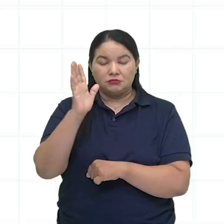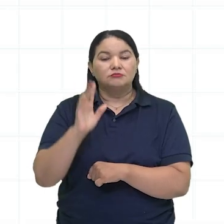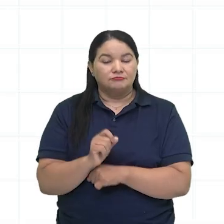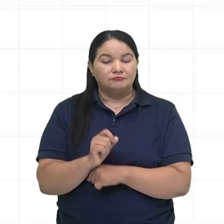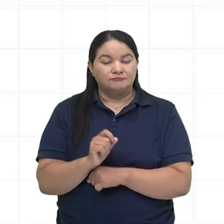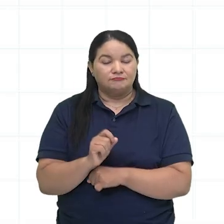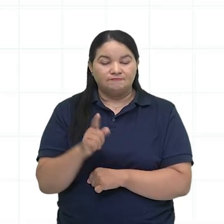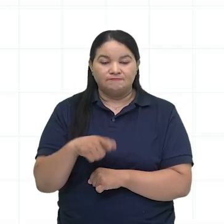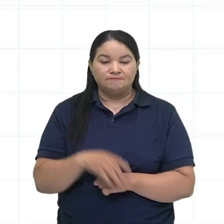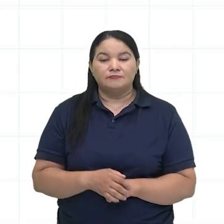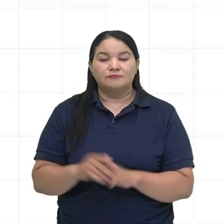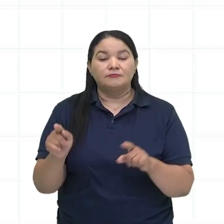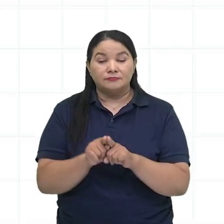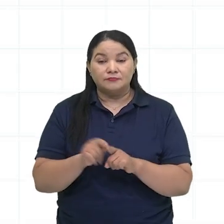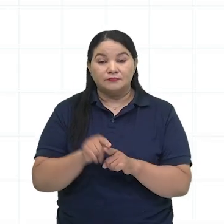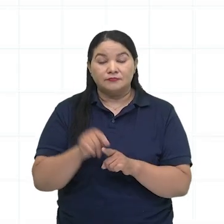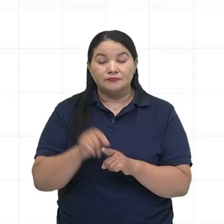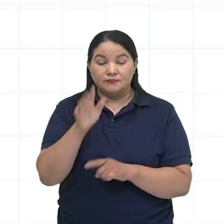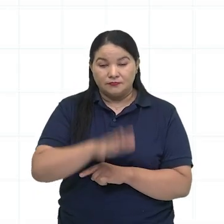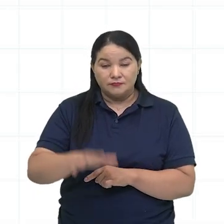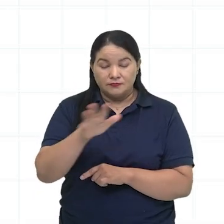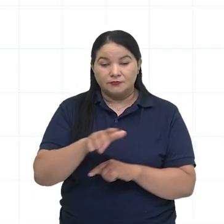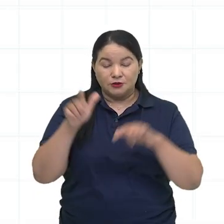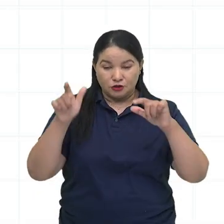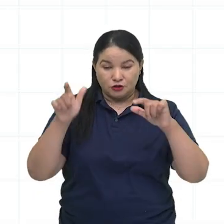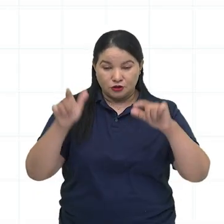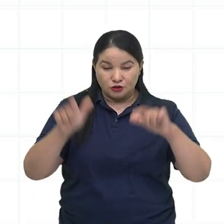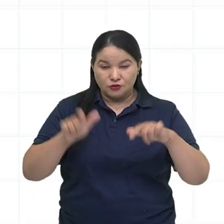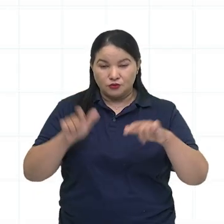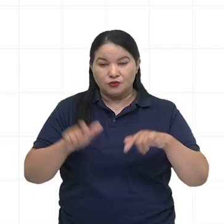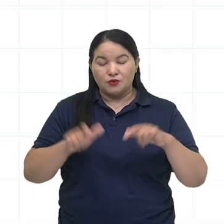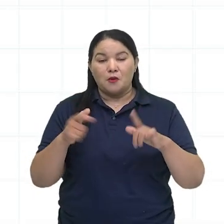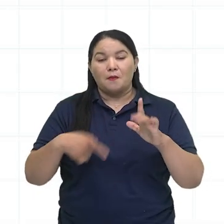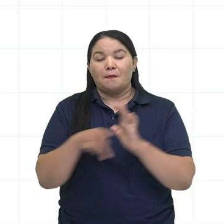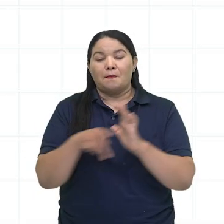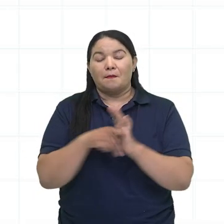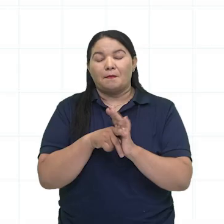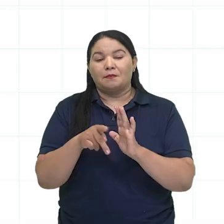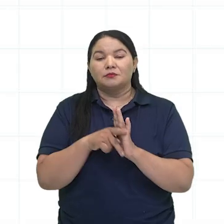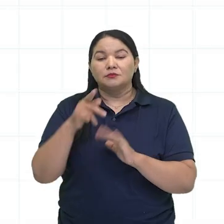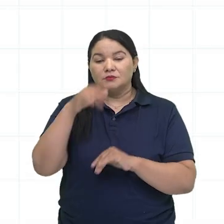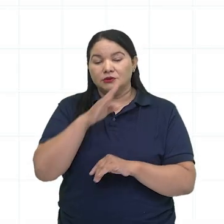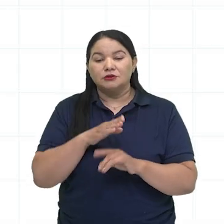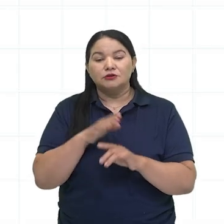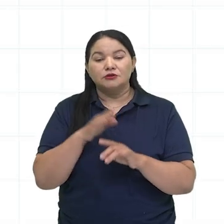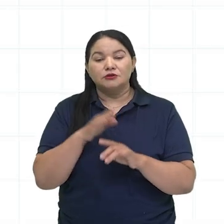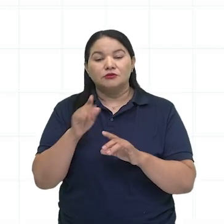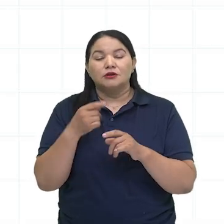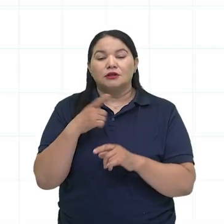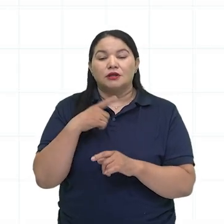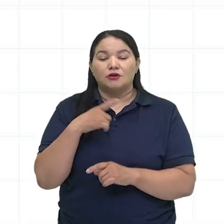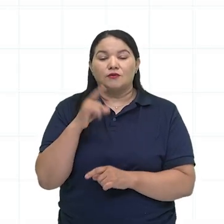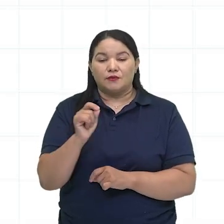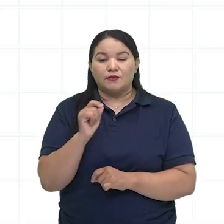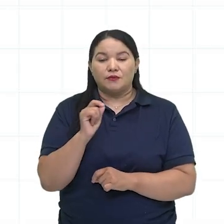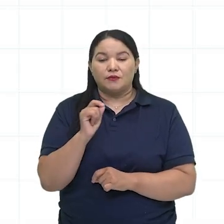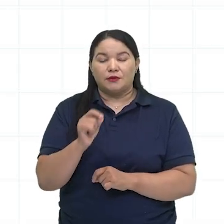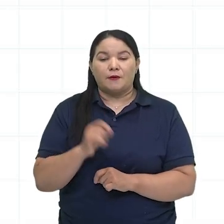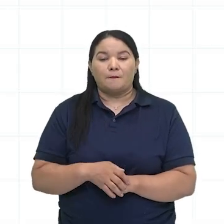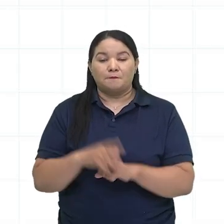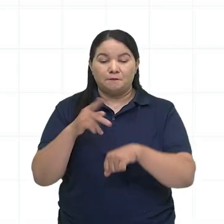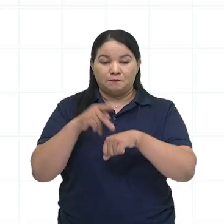certo? E uma região aqui nossa, que nós temos muito